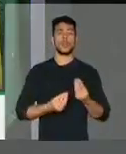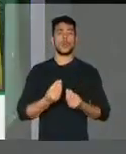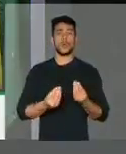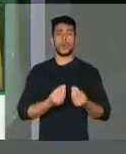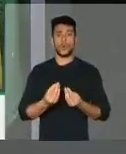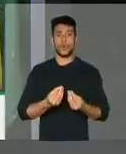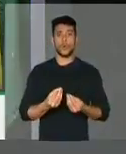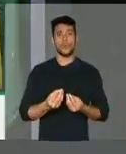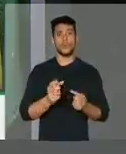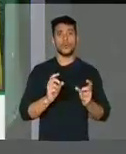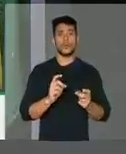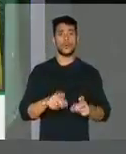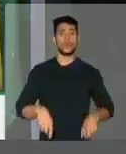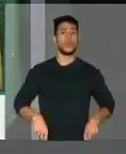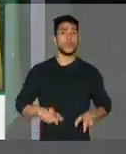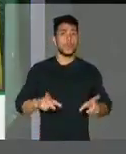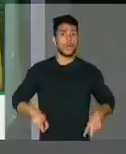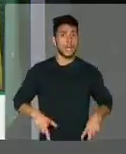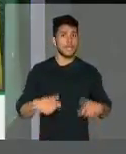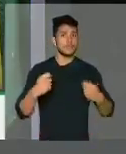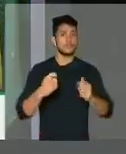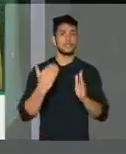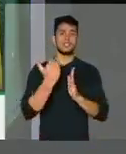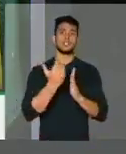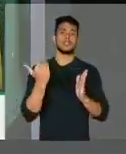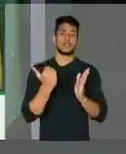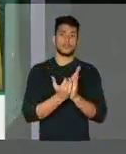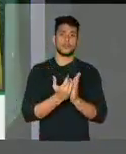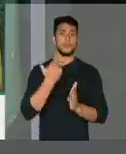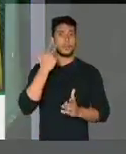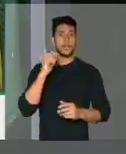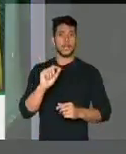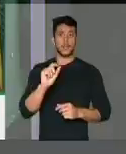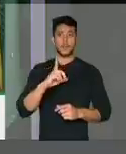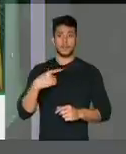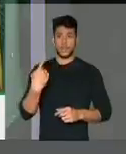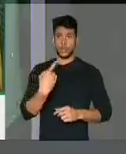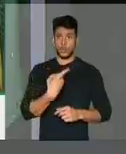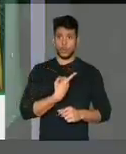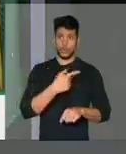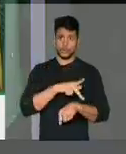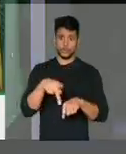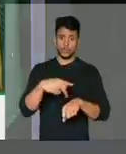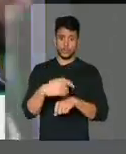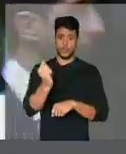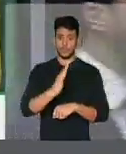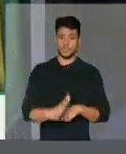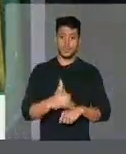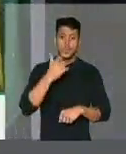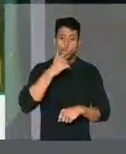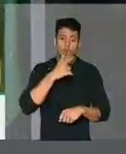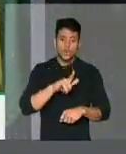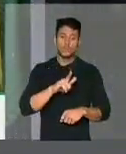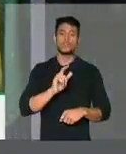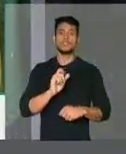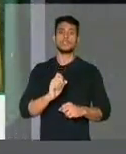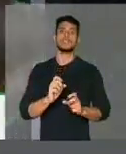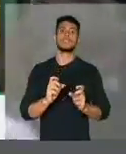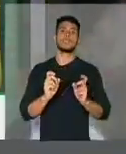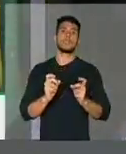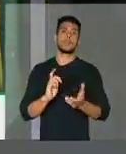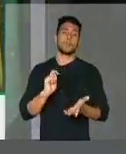fazendo com que possa o cidadão brasileiro e a nação brasileira suportar o